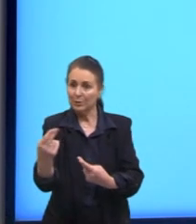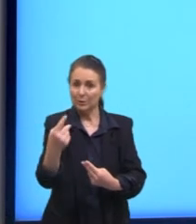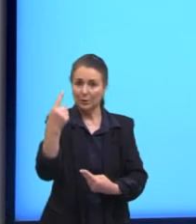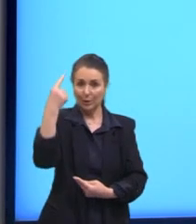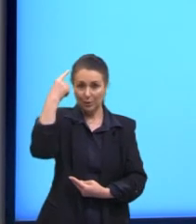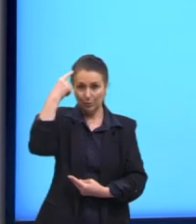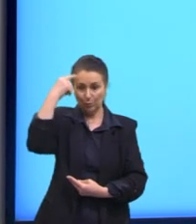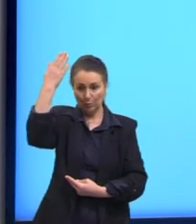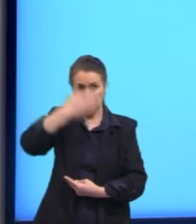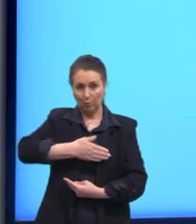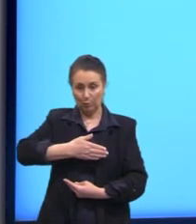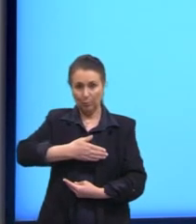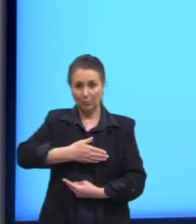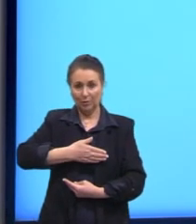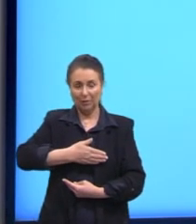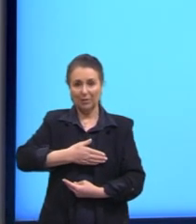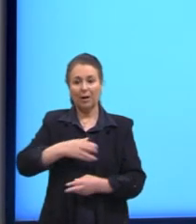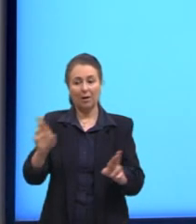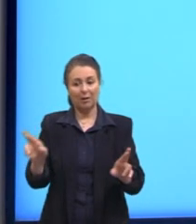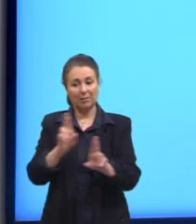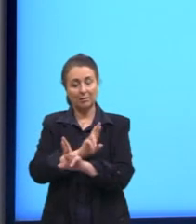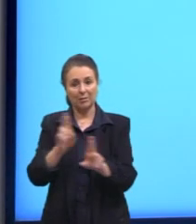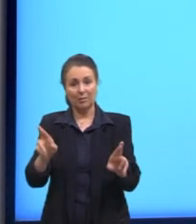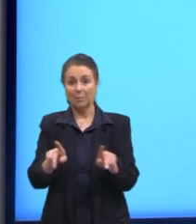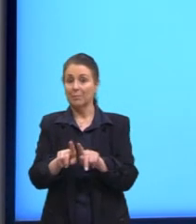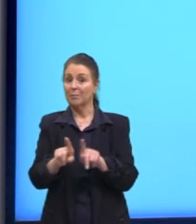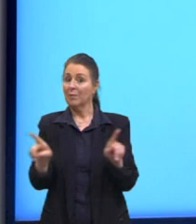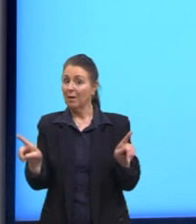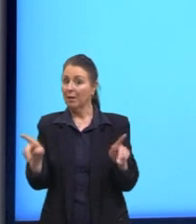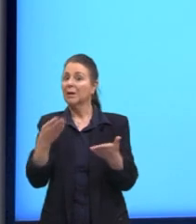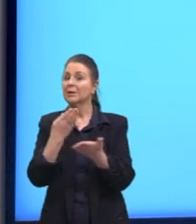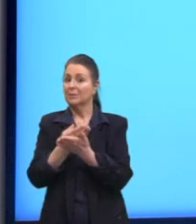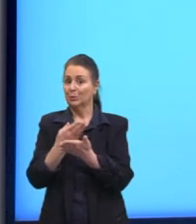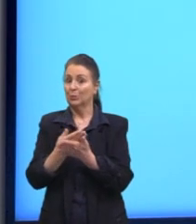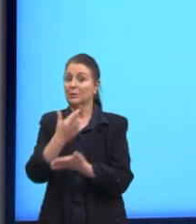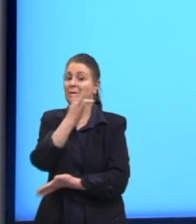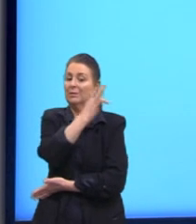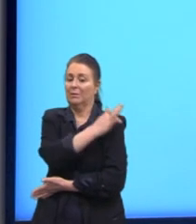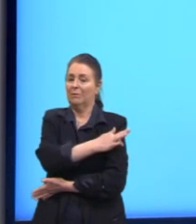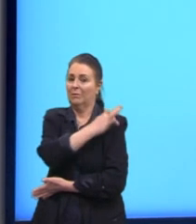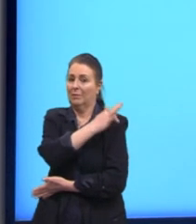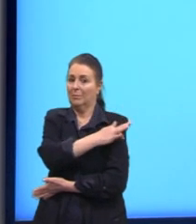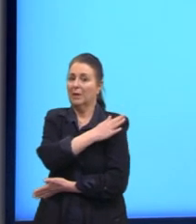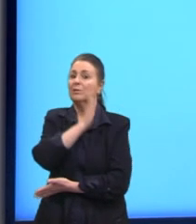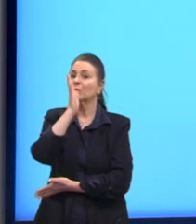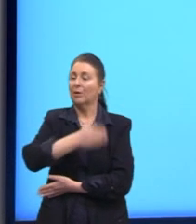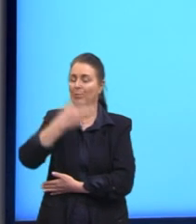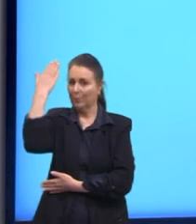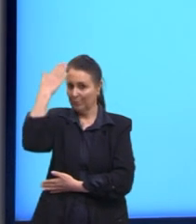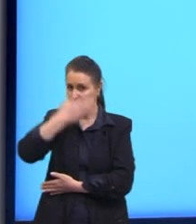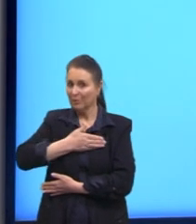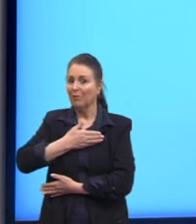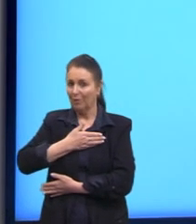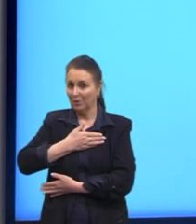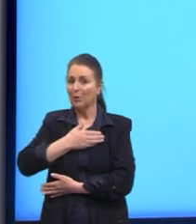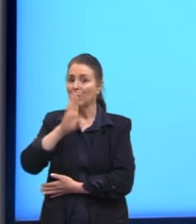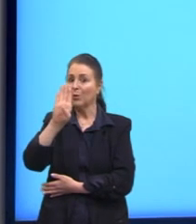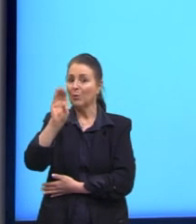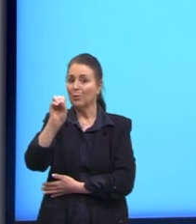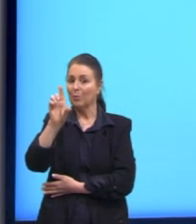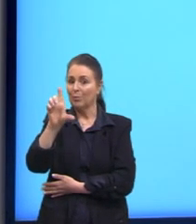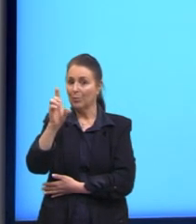essa relação. Porém, estudos farmacêuticos já comprovaram a eficácia do boldo